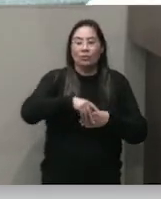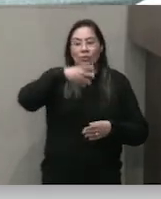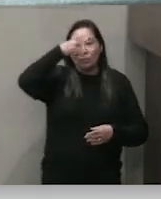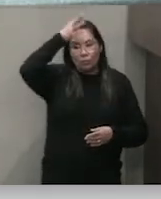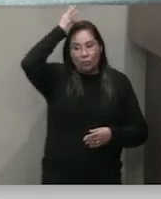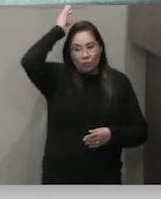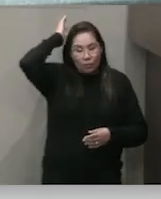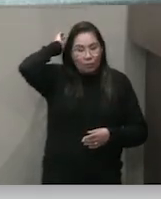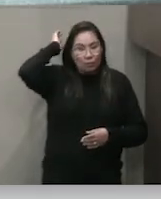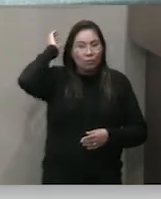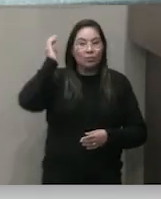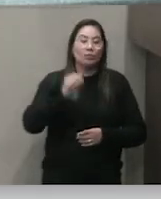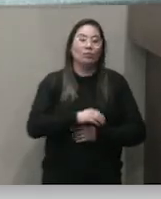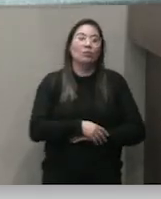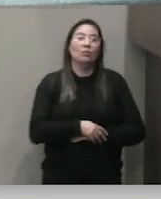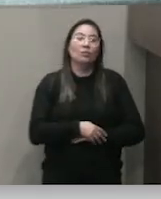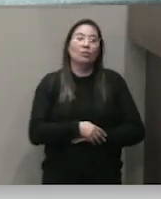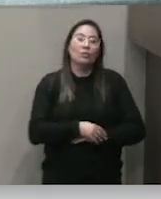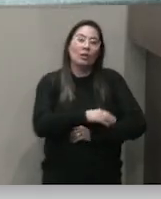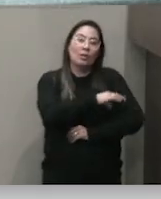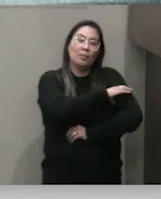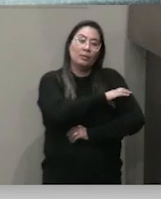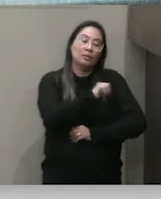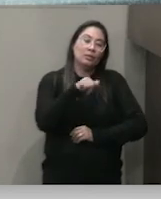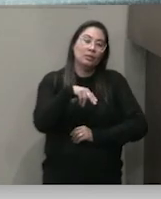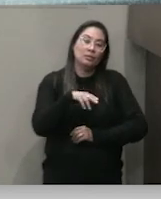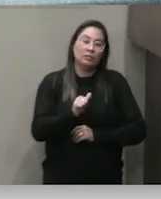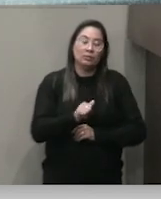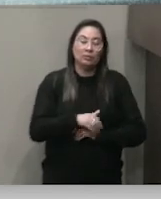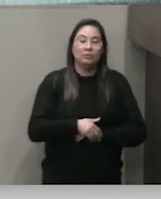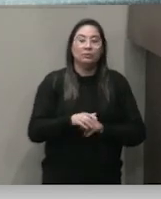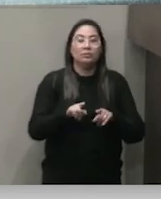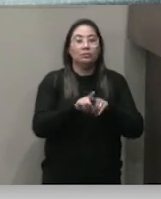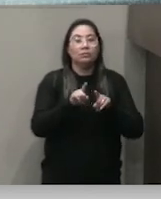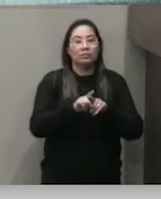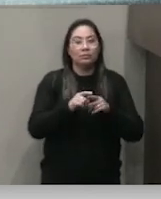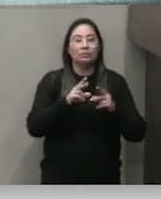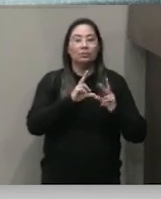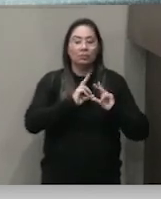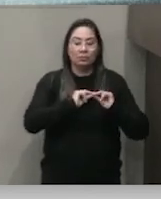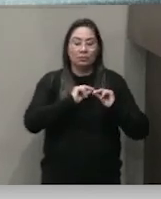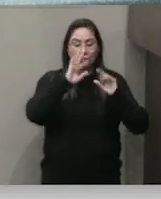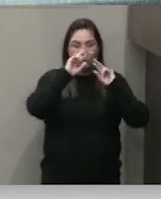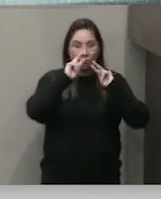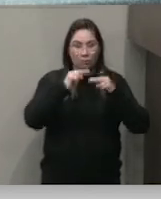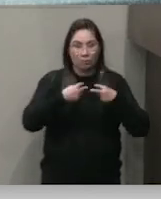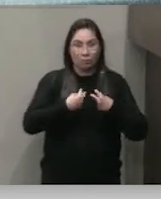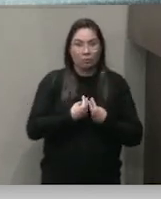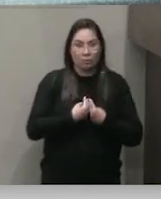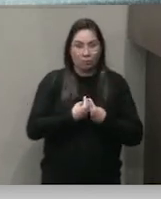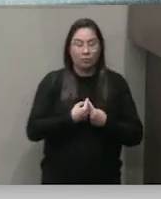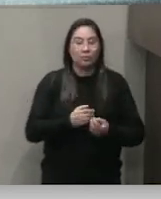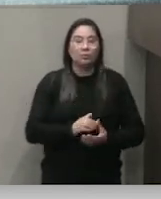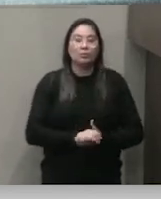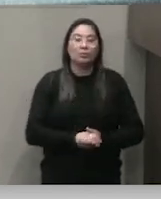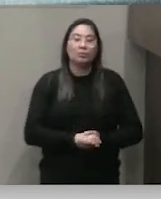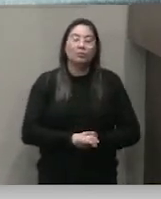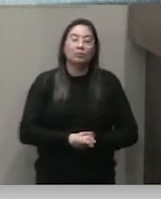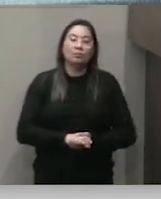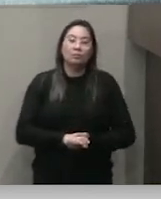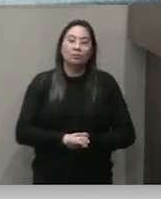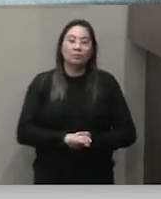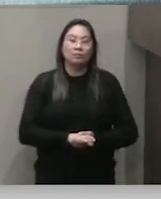da Capitã Ana. Parabéns, Gil, merece um reconhecimento. O trabalho que as forças de segurança fazem